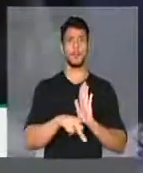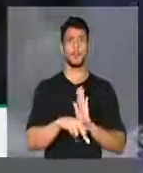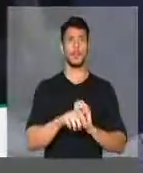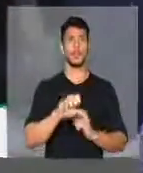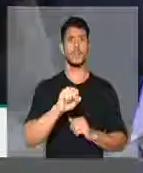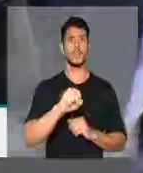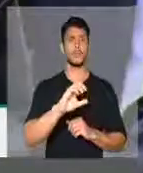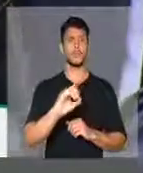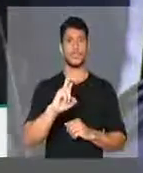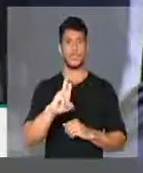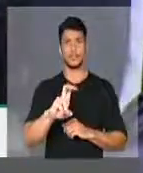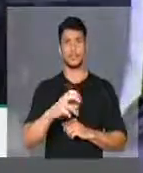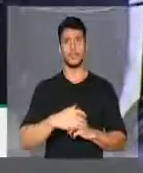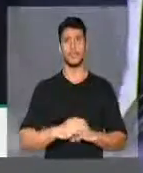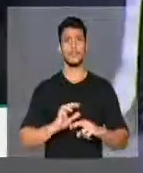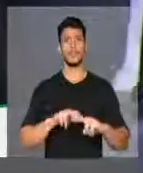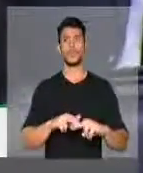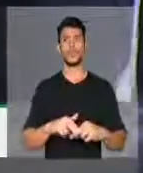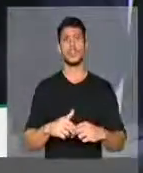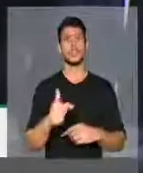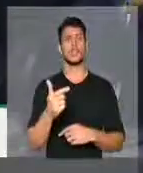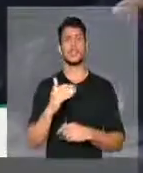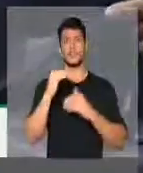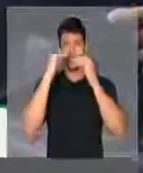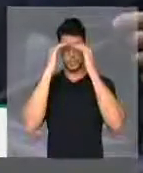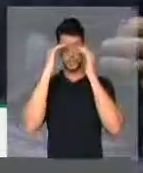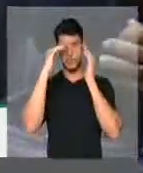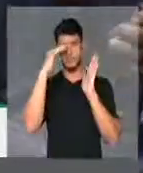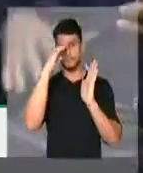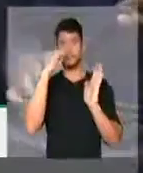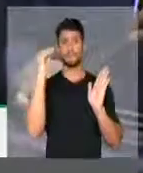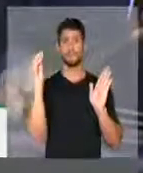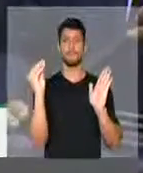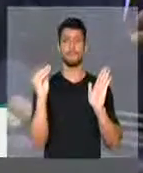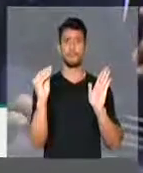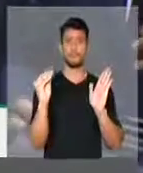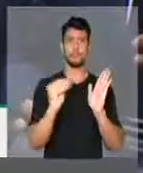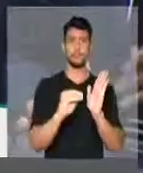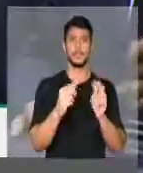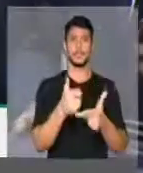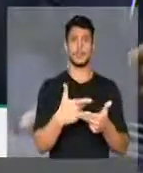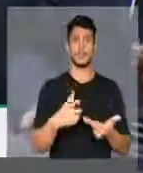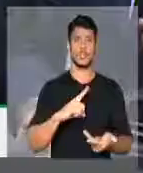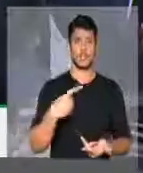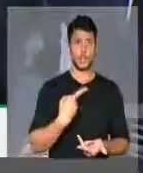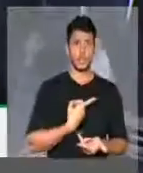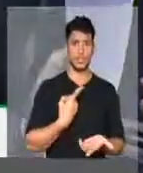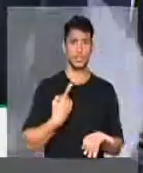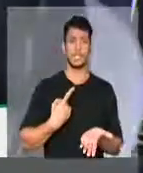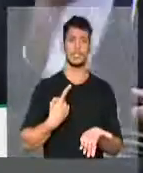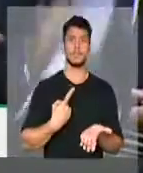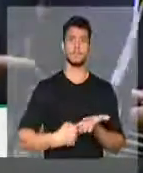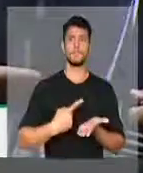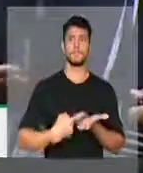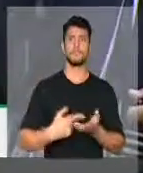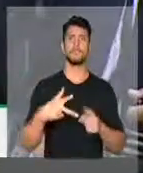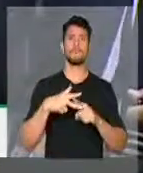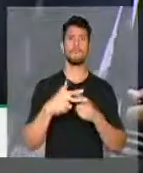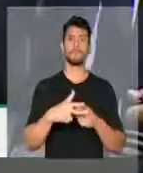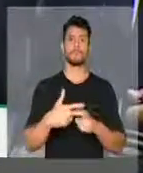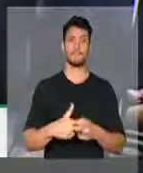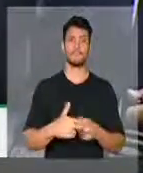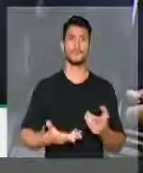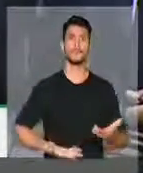de não respeitar os acordos, inclusive com suporte legal aprovado por nós, de reajuste dos